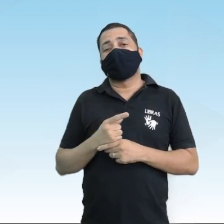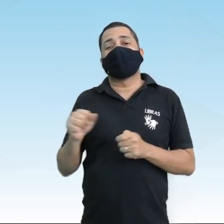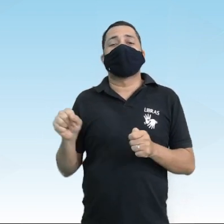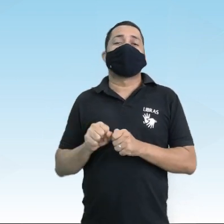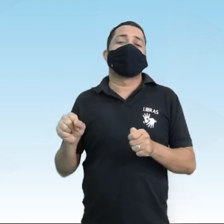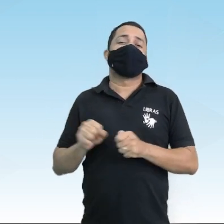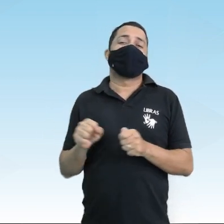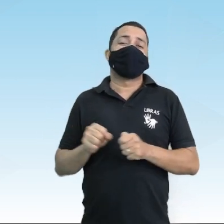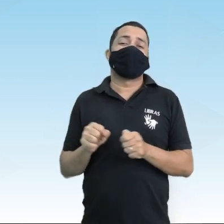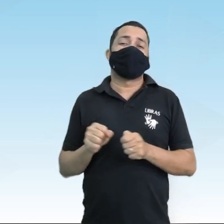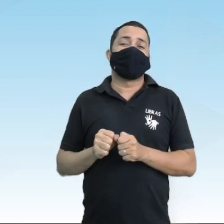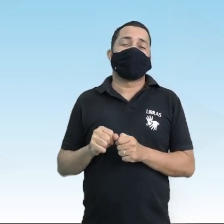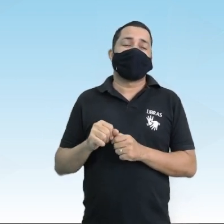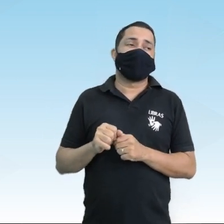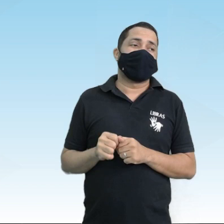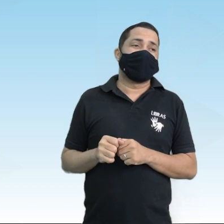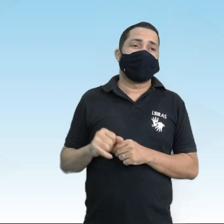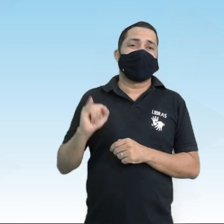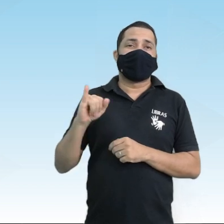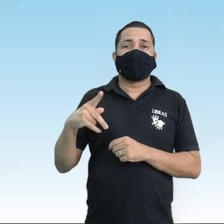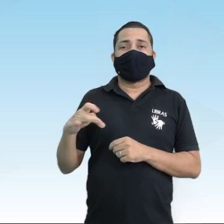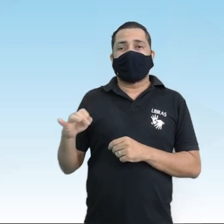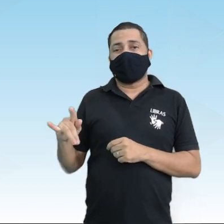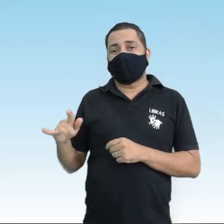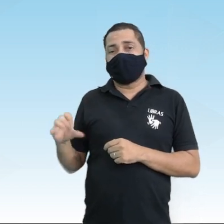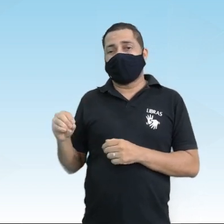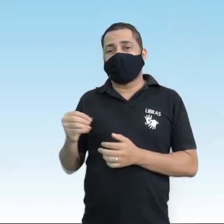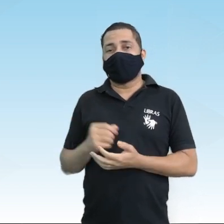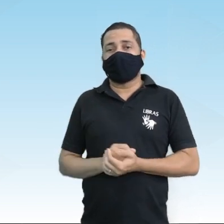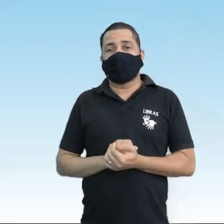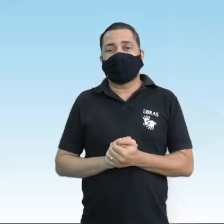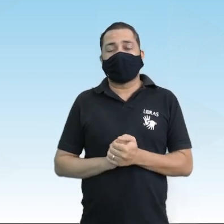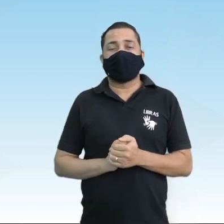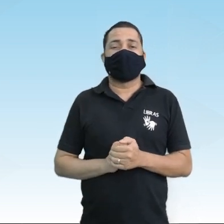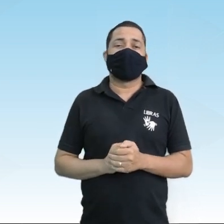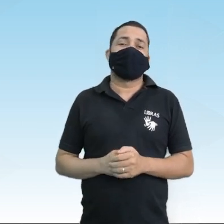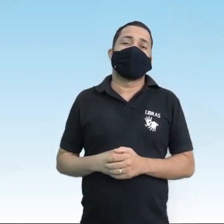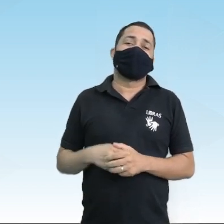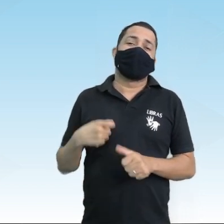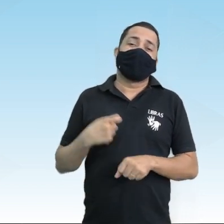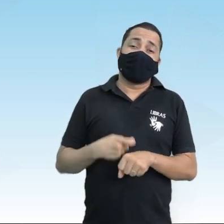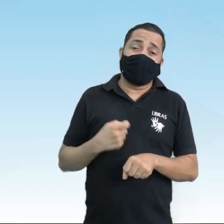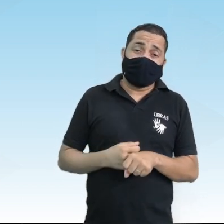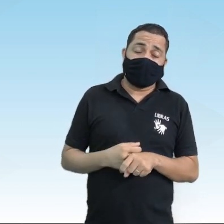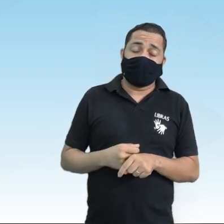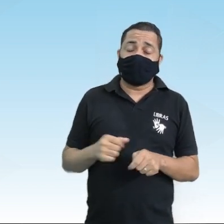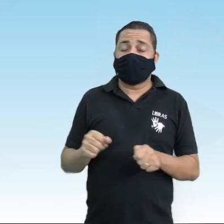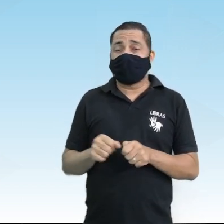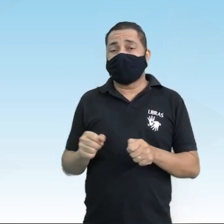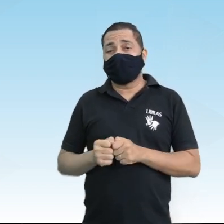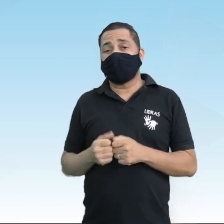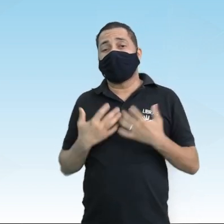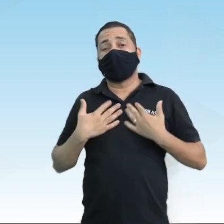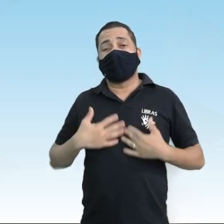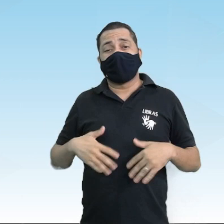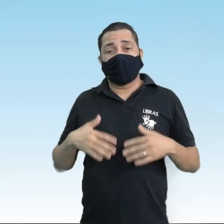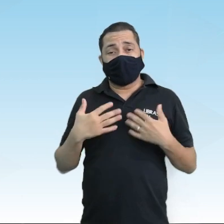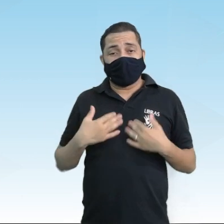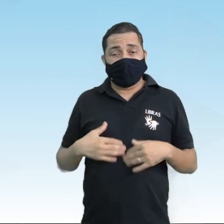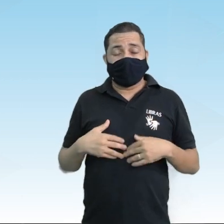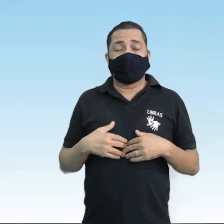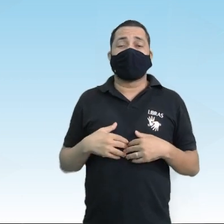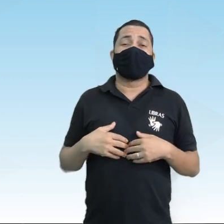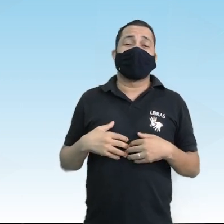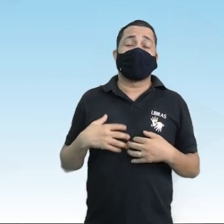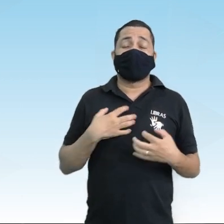um império, né, sem dúvida sólido. Ele vai conseguir acalmar os ânimos da população de